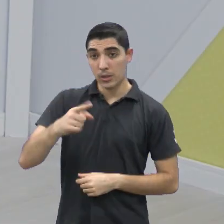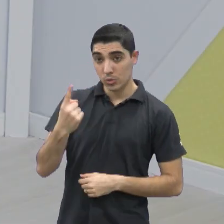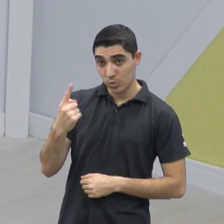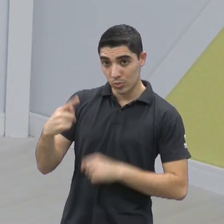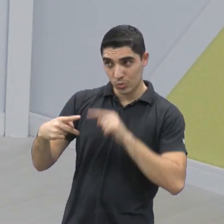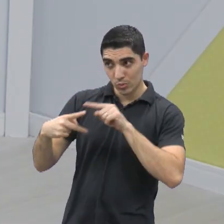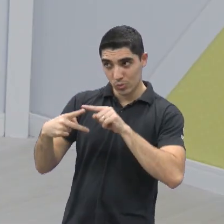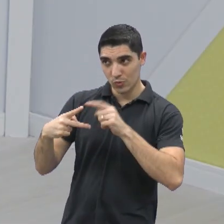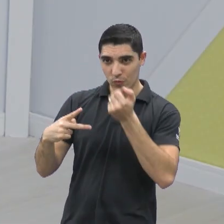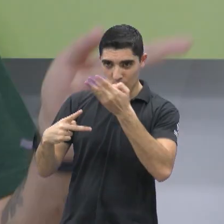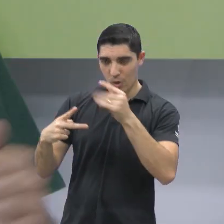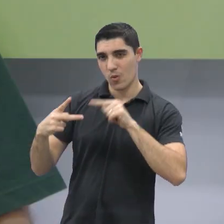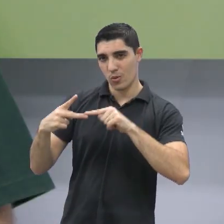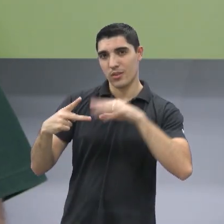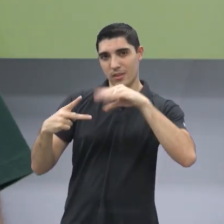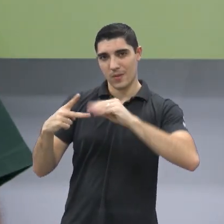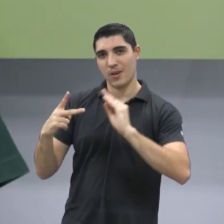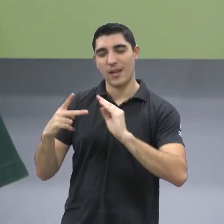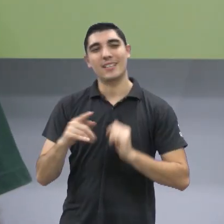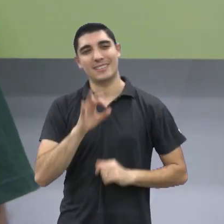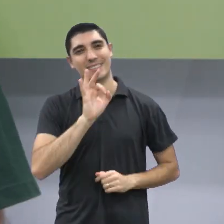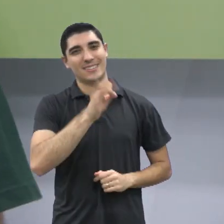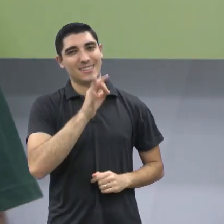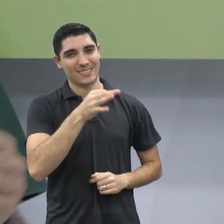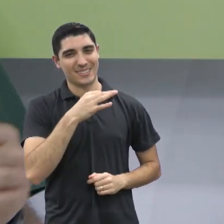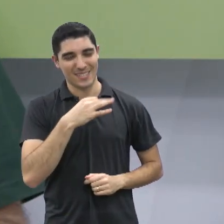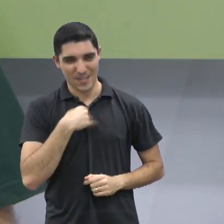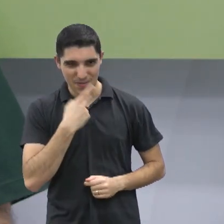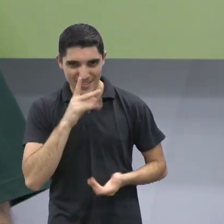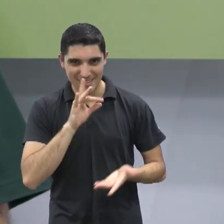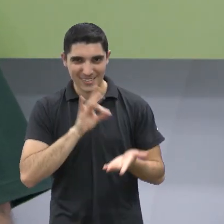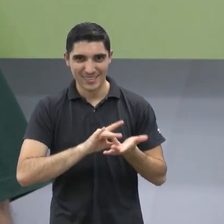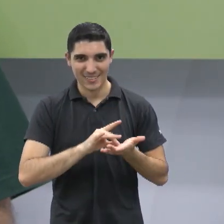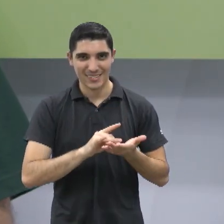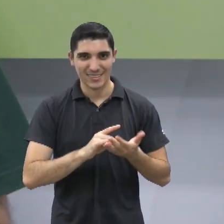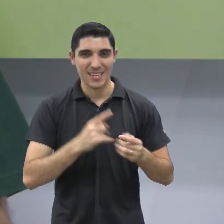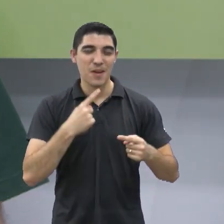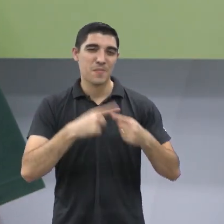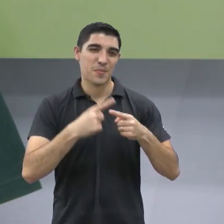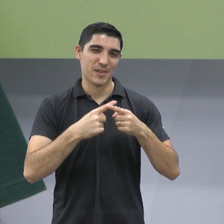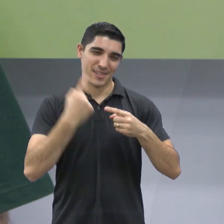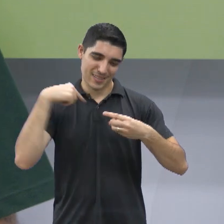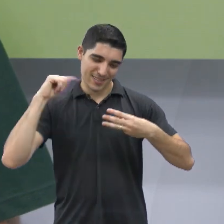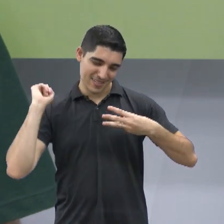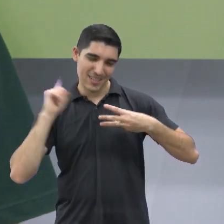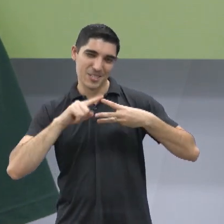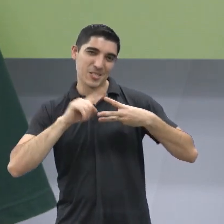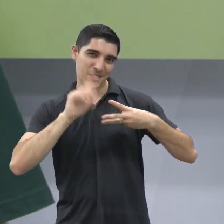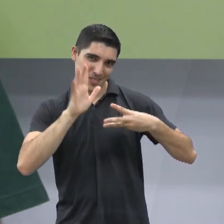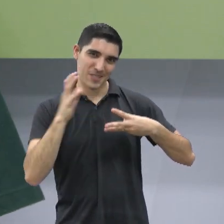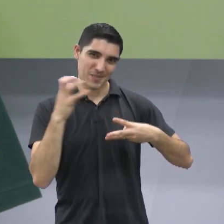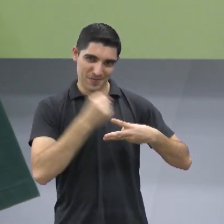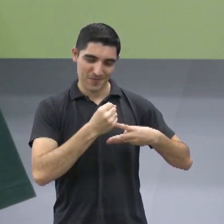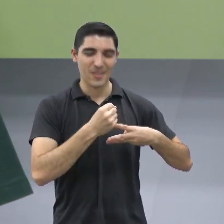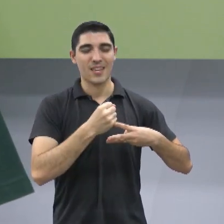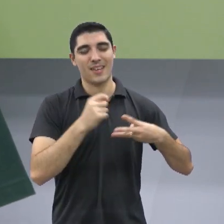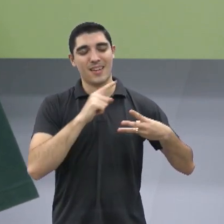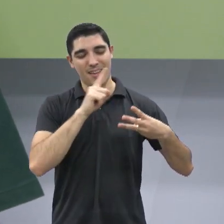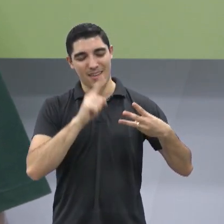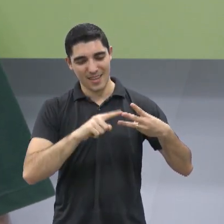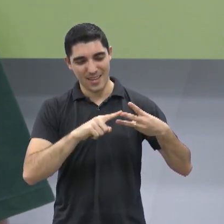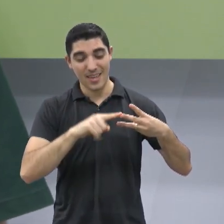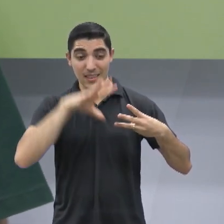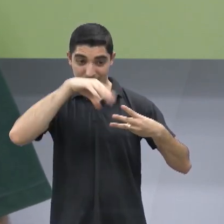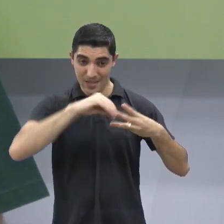casa. Exatamente, foi o que eu disse. Porque esse jogo já contabilizou, né? Então são mais um jogo em